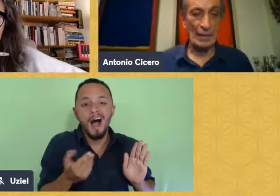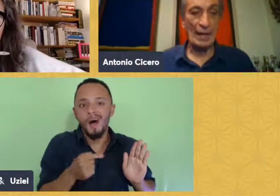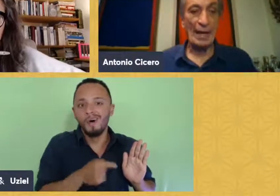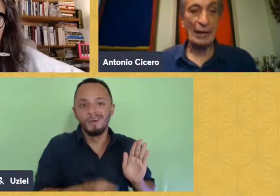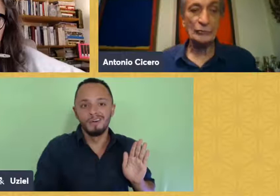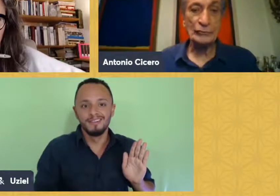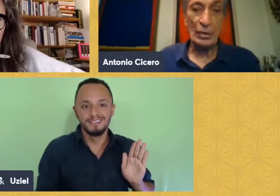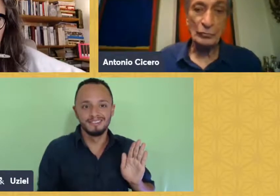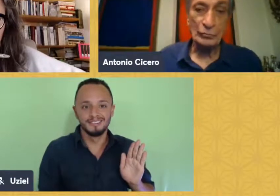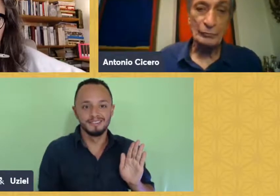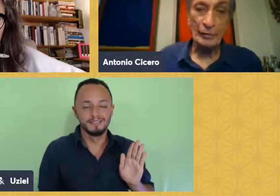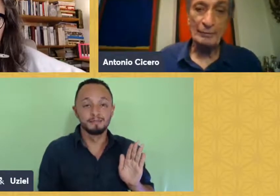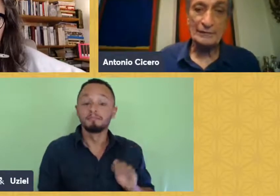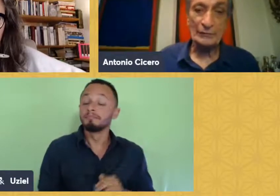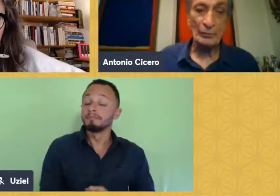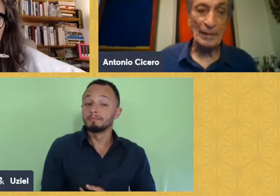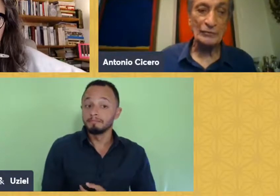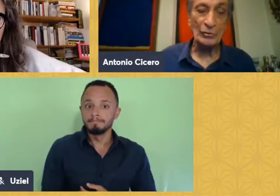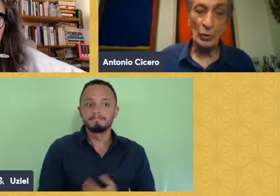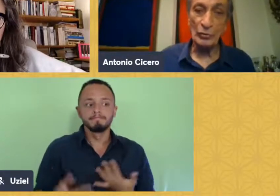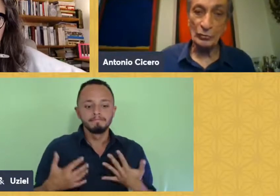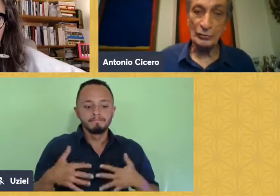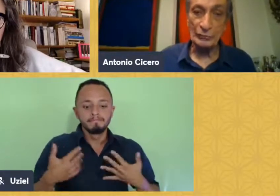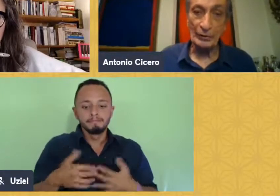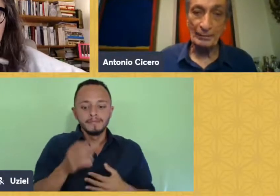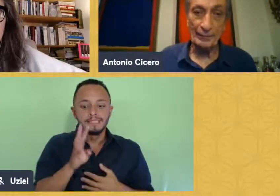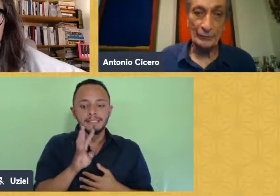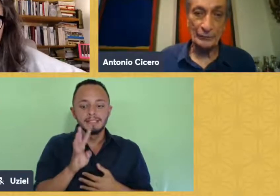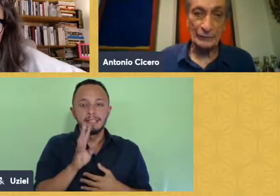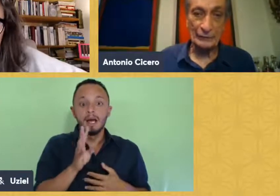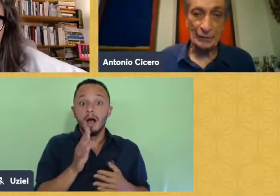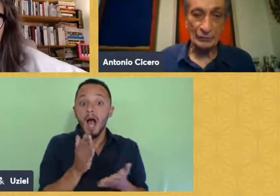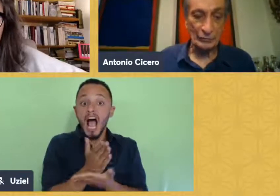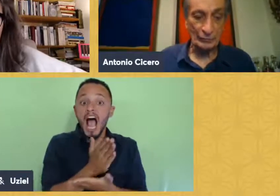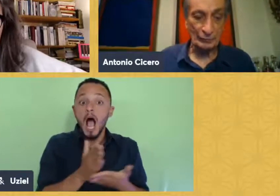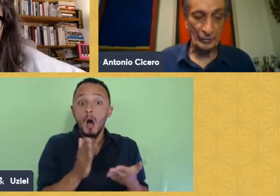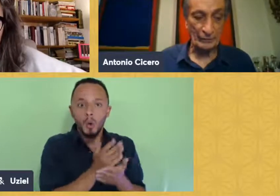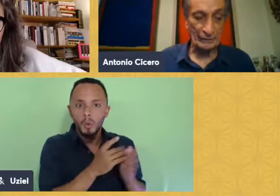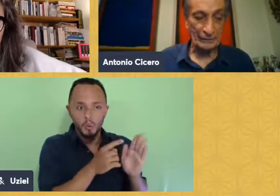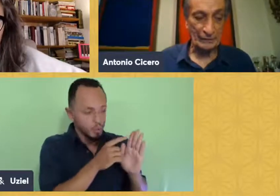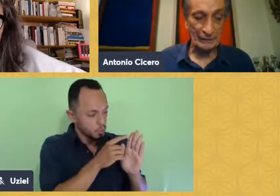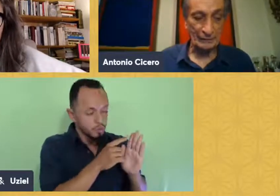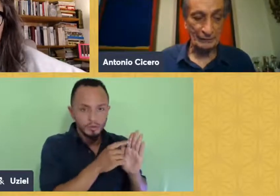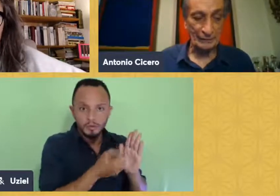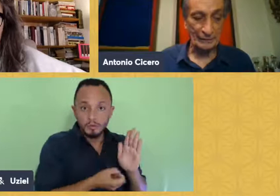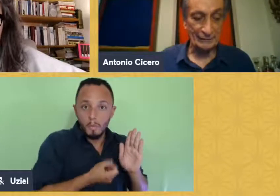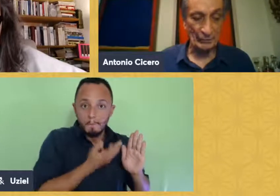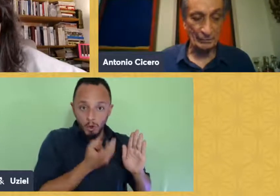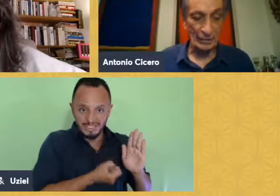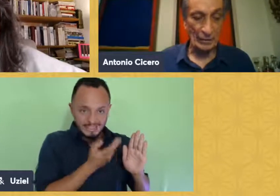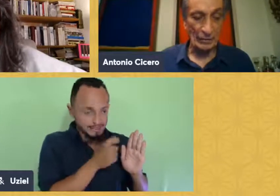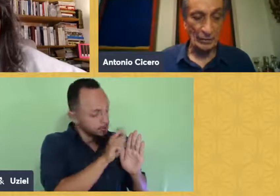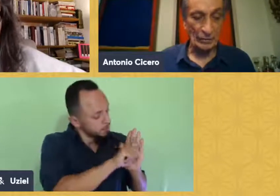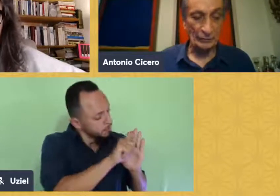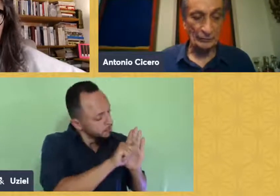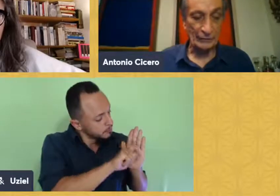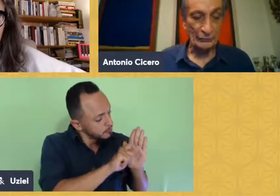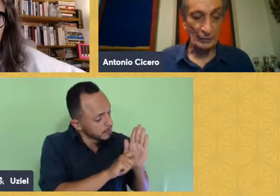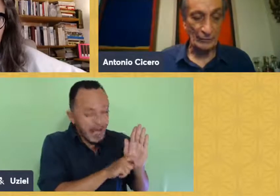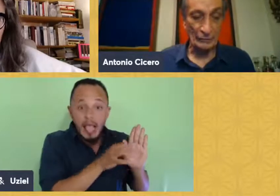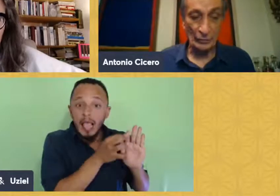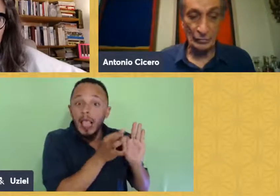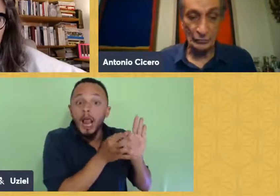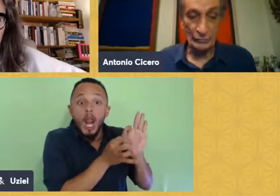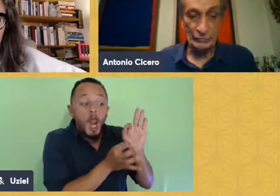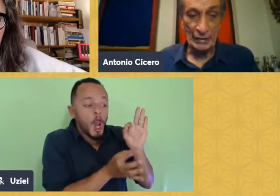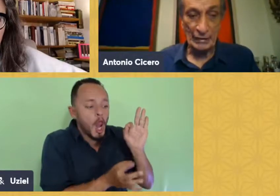Bom. Alguns poemas são mais longos, não é, meus? Alguns poemas que são um tanto